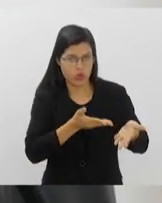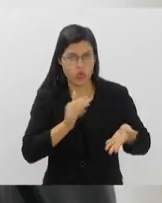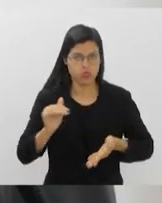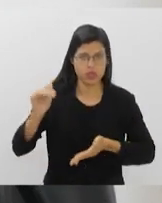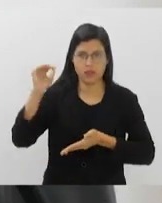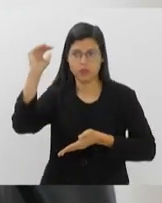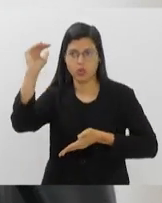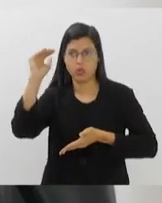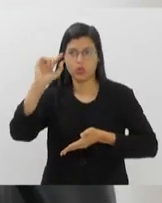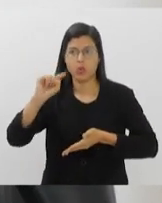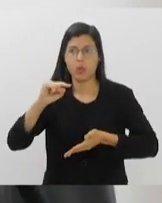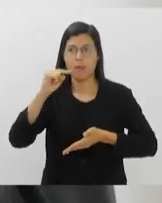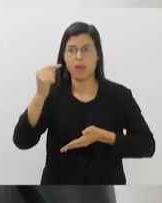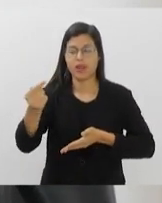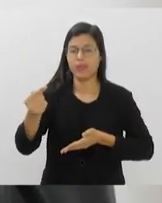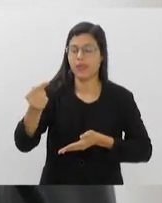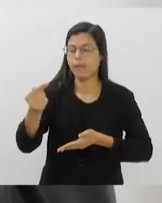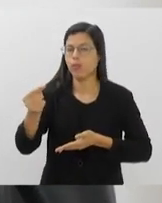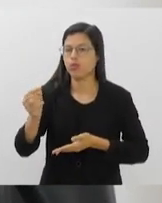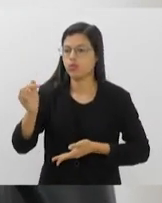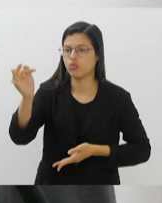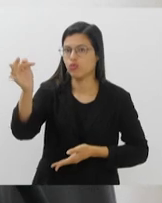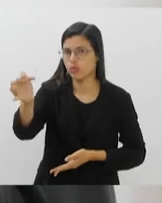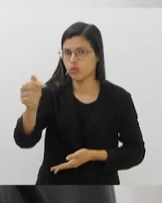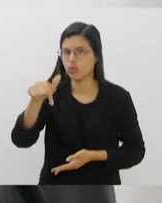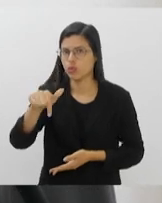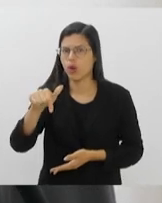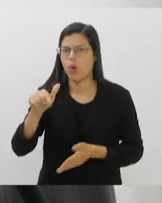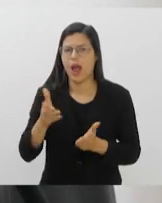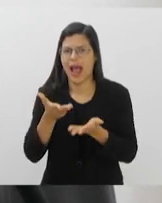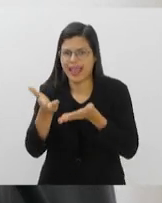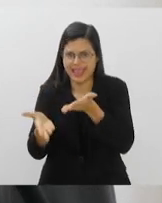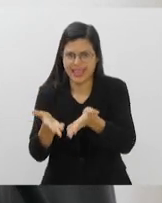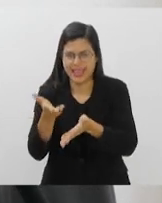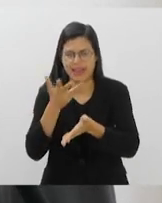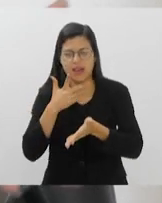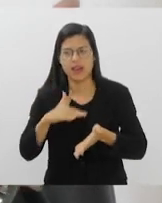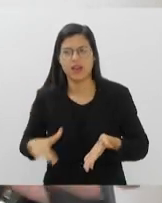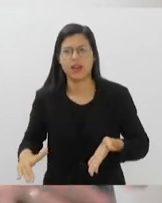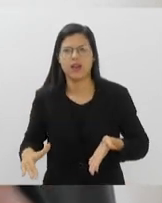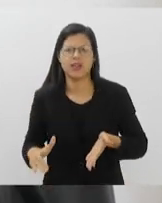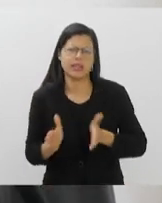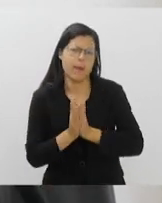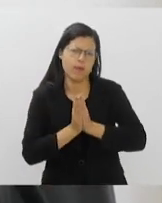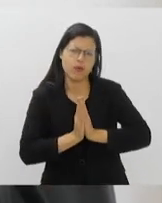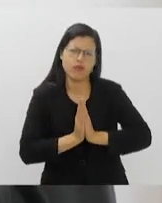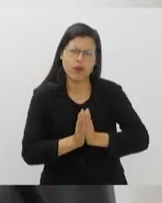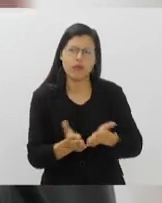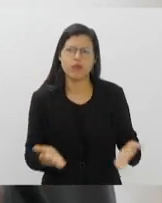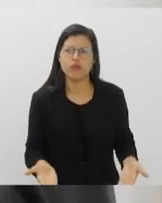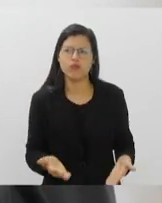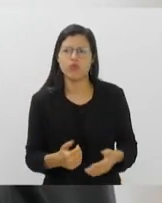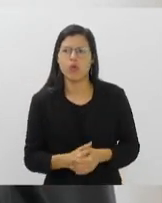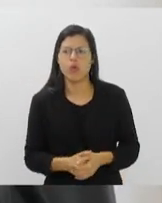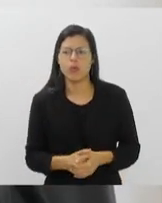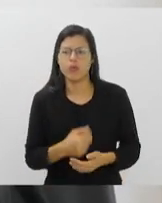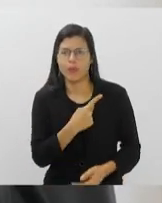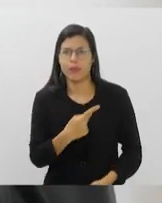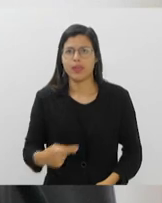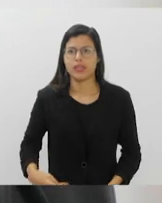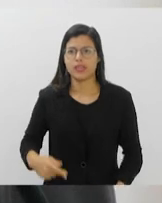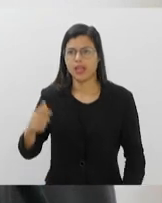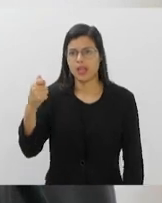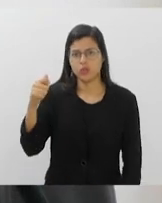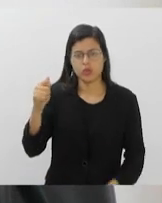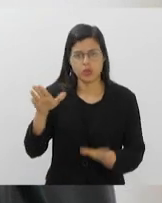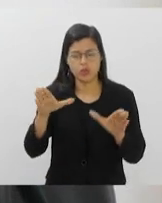para atender mediatamente a criança pelo amor de Deus na época que eu fui Presidente da Associação Nacional